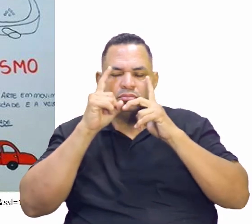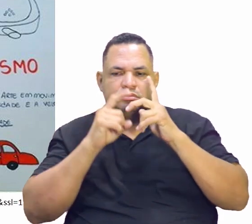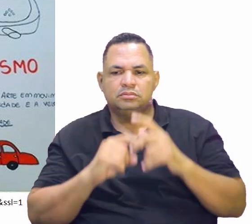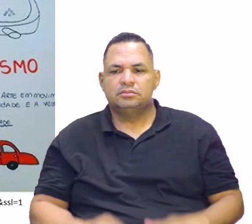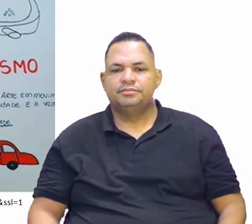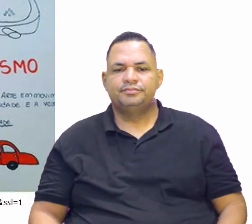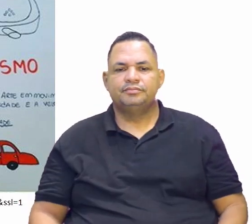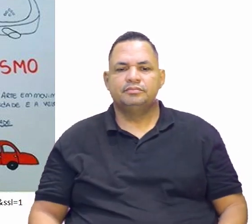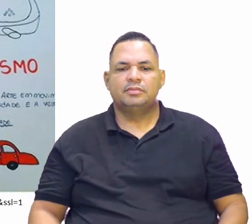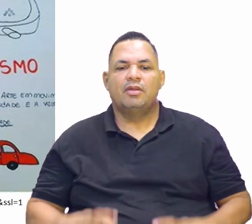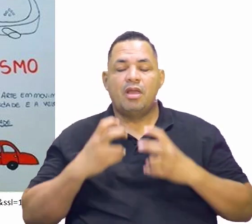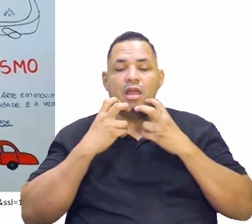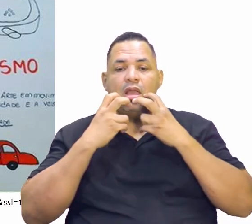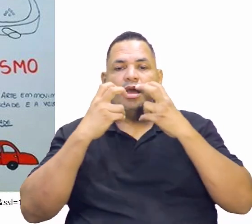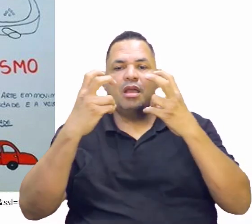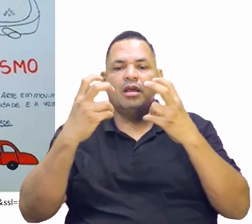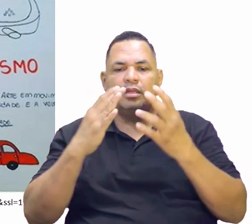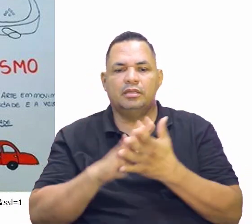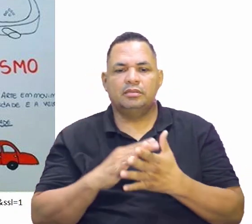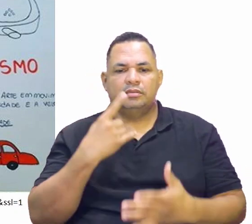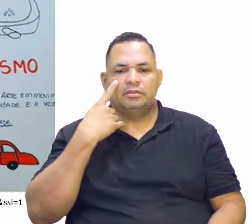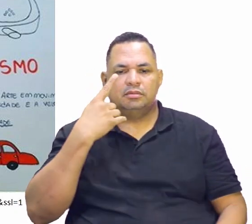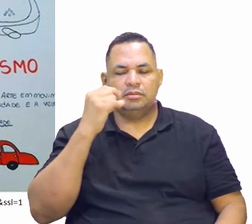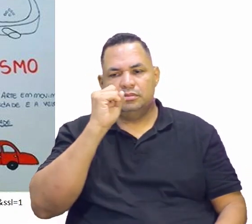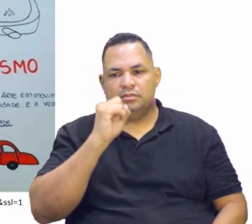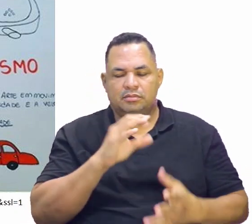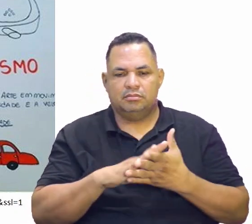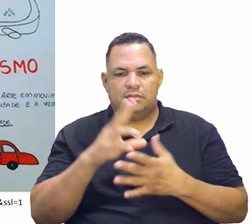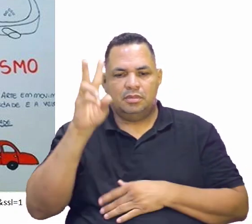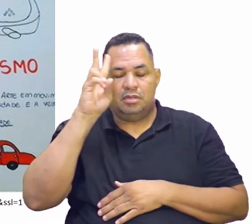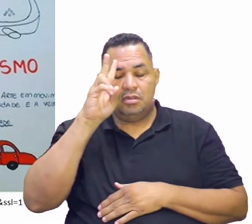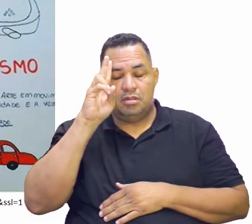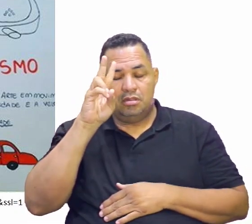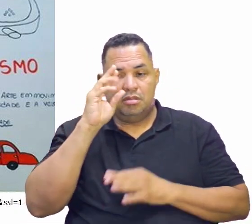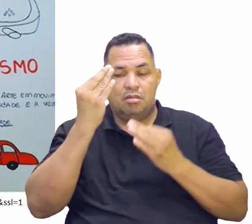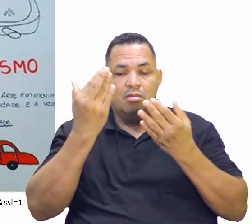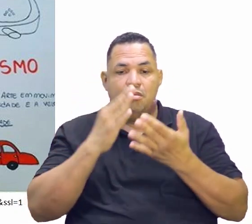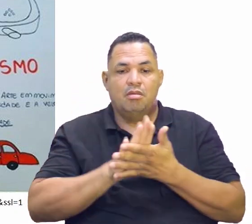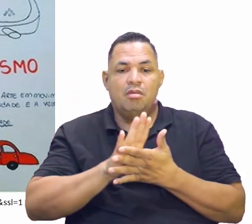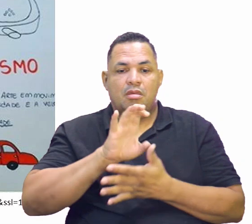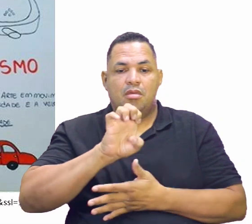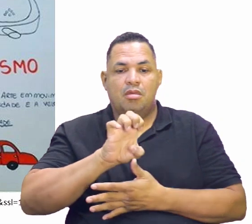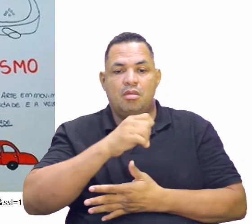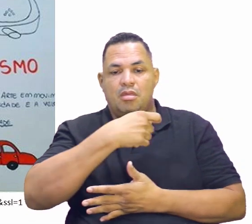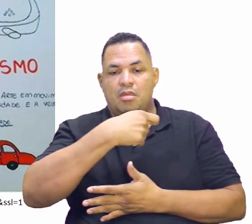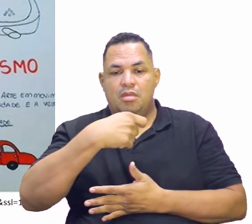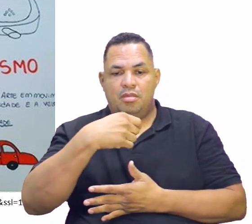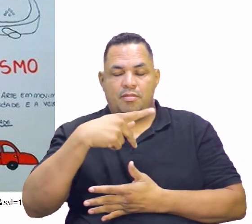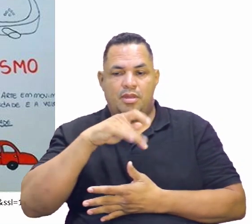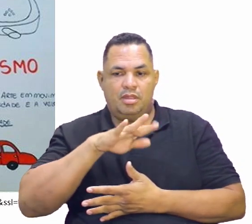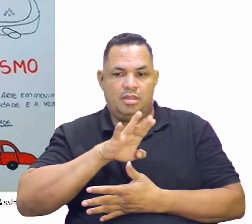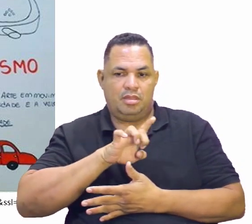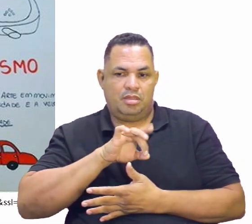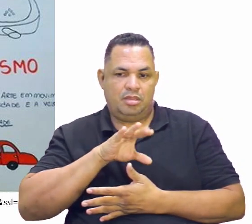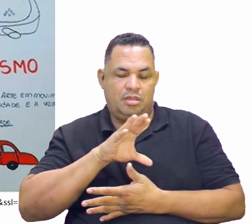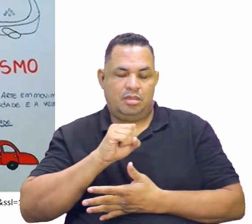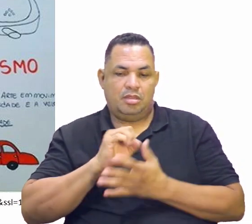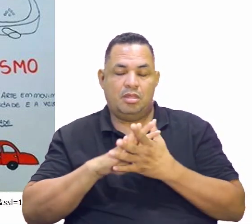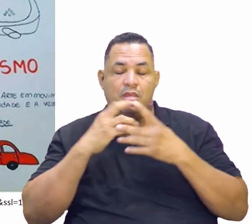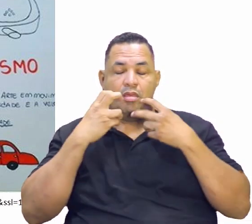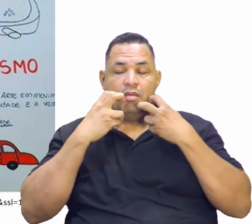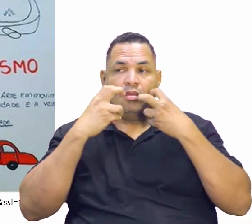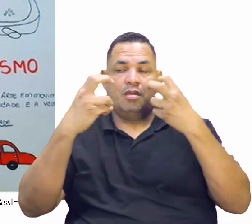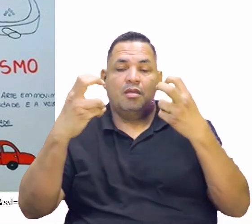ali o grito. Toda vez que você olhar a imagem, você vai lembrar do expressionismo. E aí, lembrando do expressionismo, eu lembro de quê?